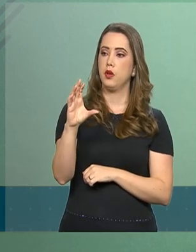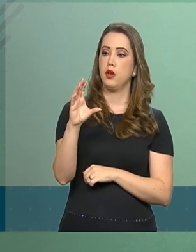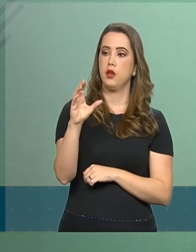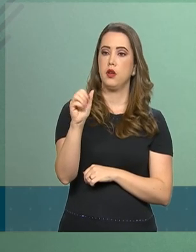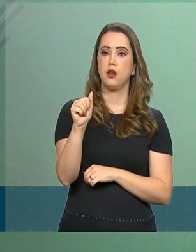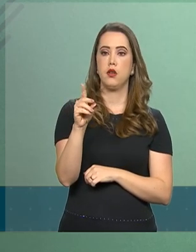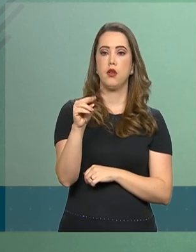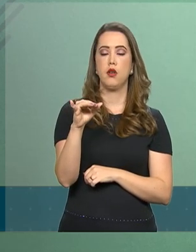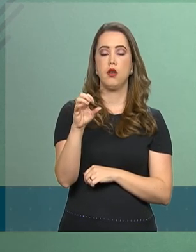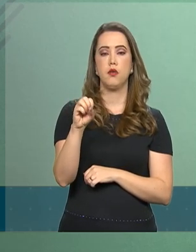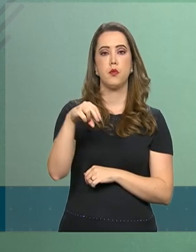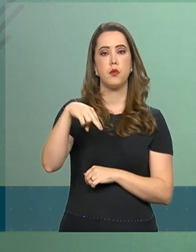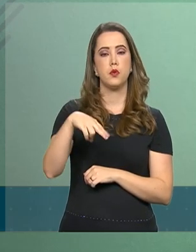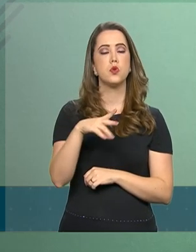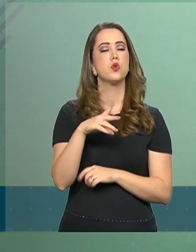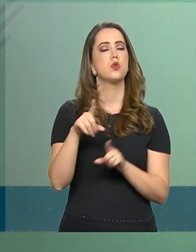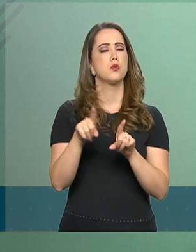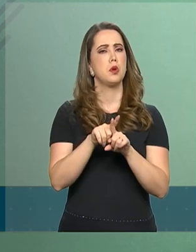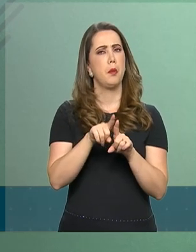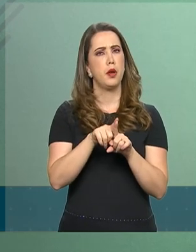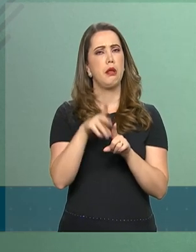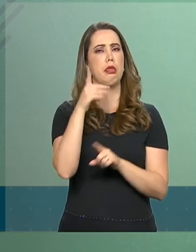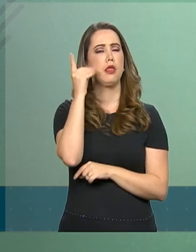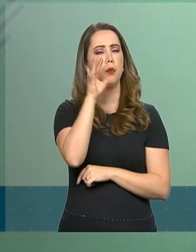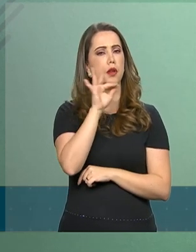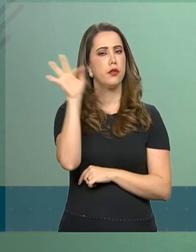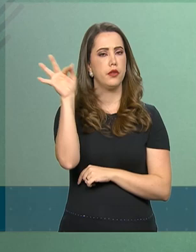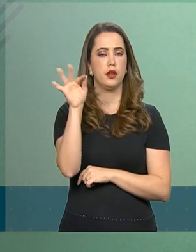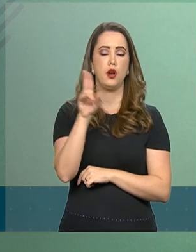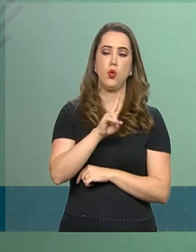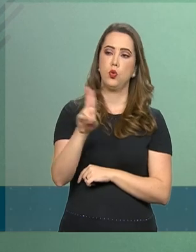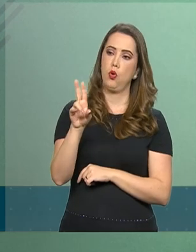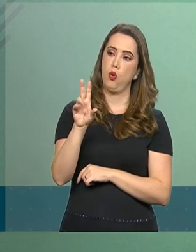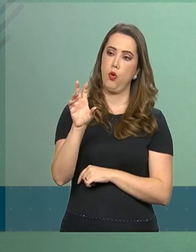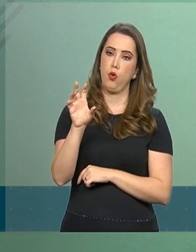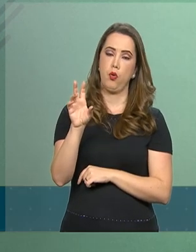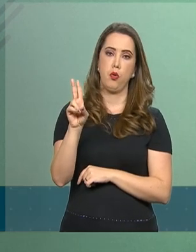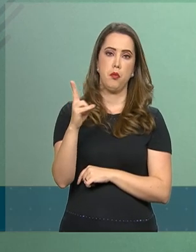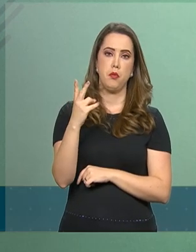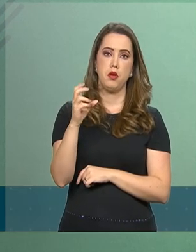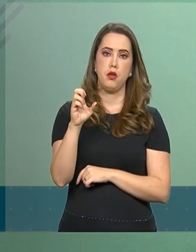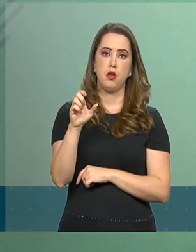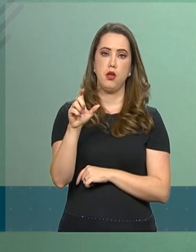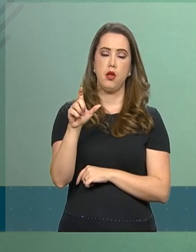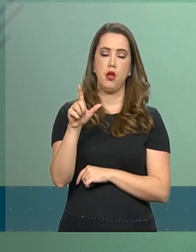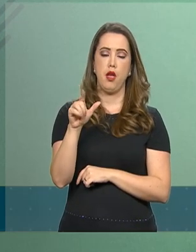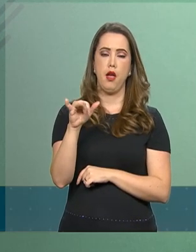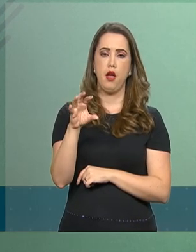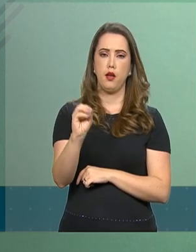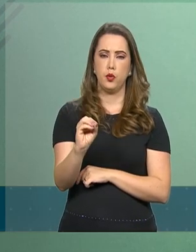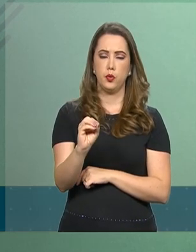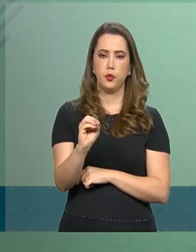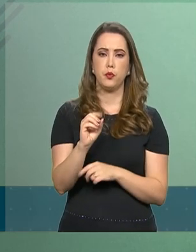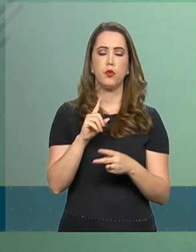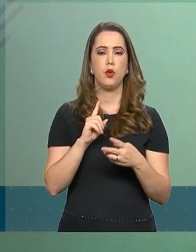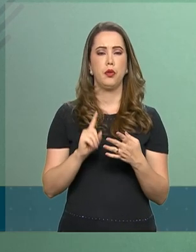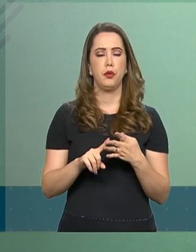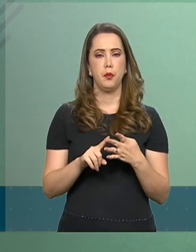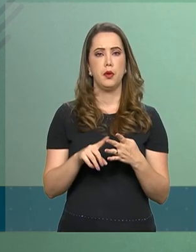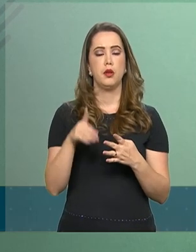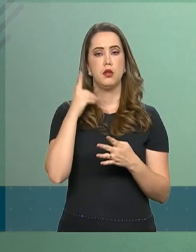deputado federal hélio lopes deputado federal pastor marco feliciano